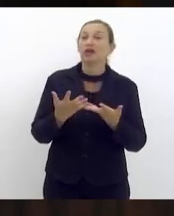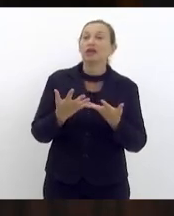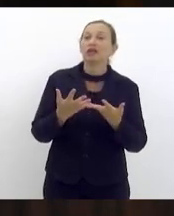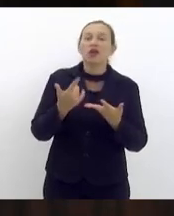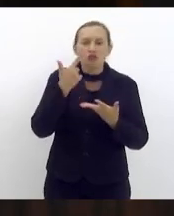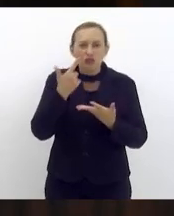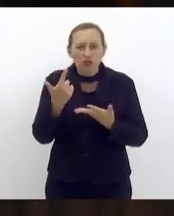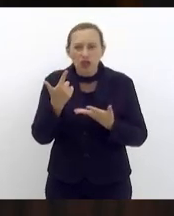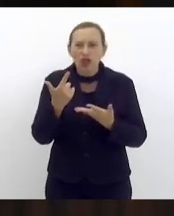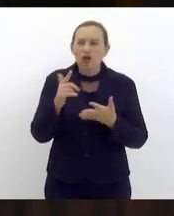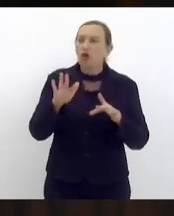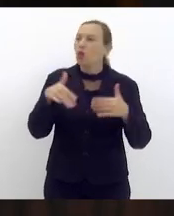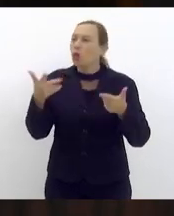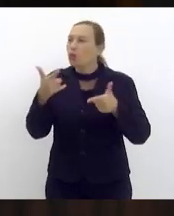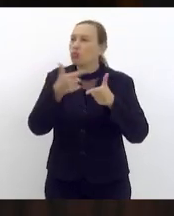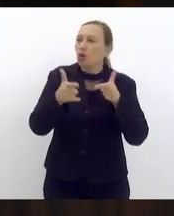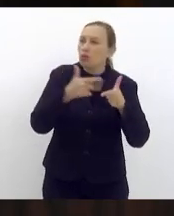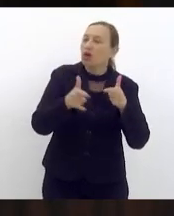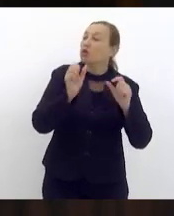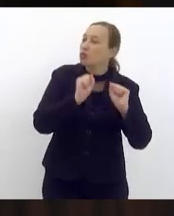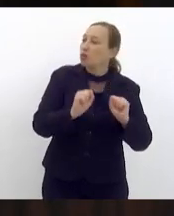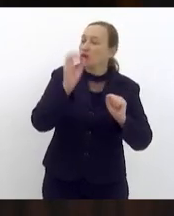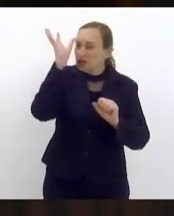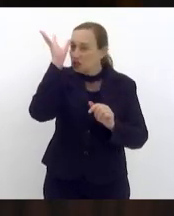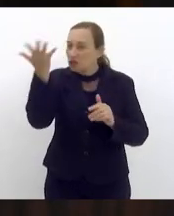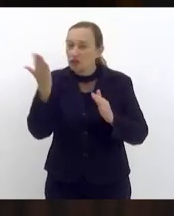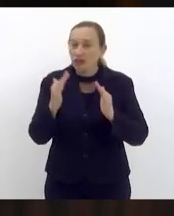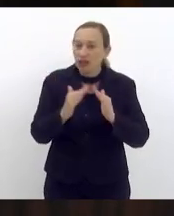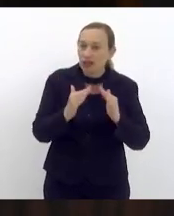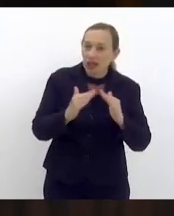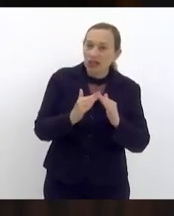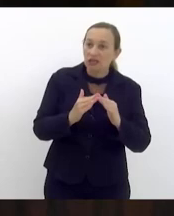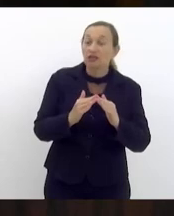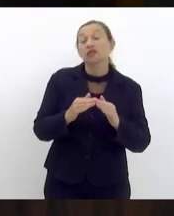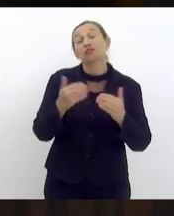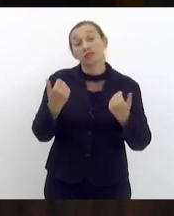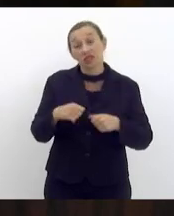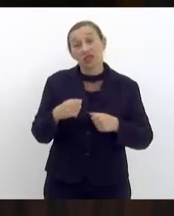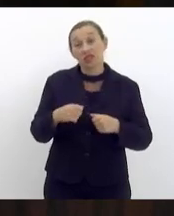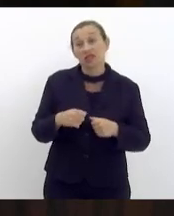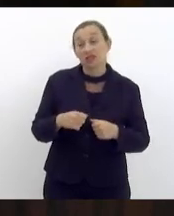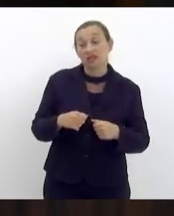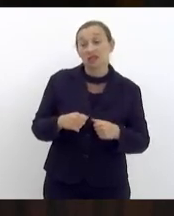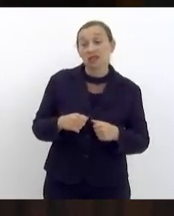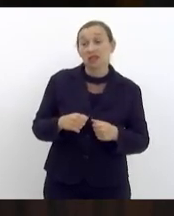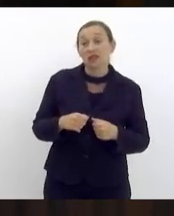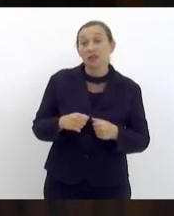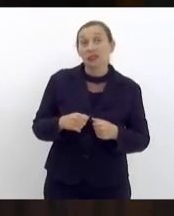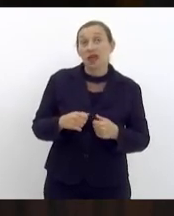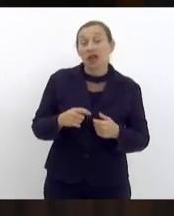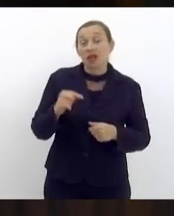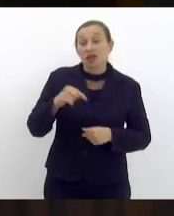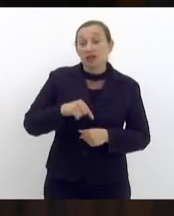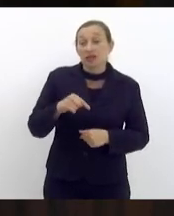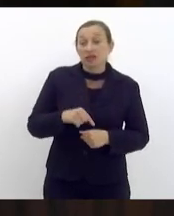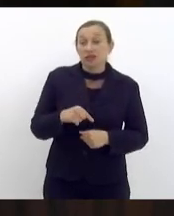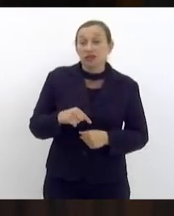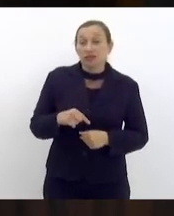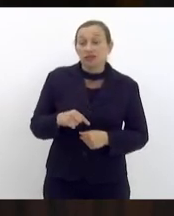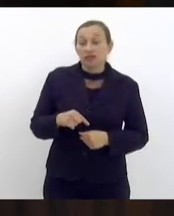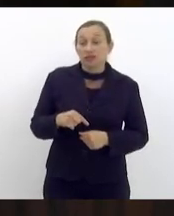ver quais são os problemas que pode ser resolvido na casa e eles têm que ser é um aqui nós estamos